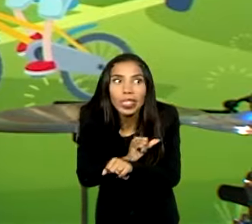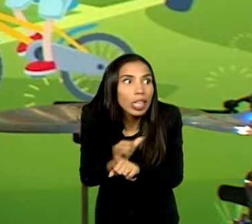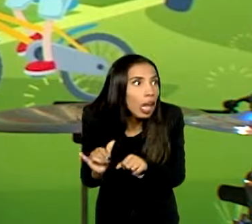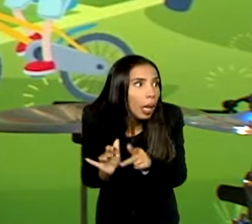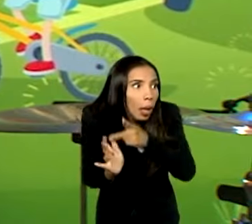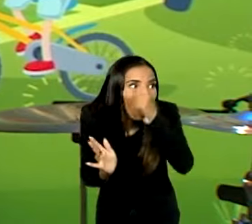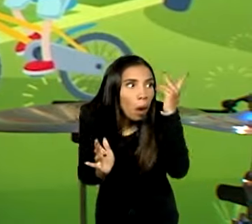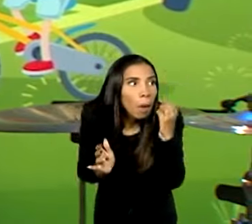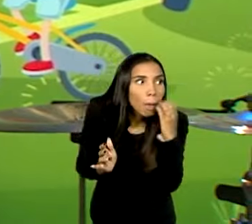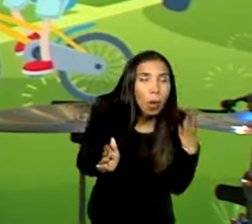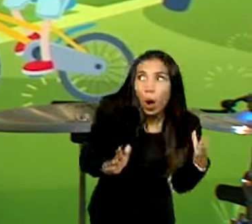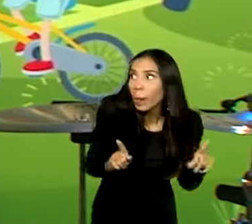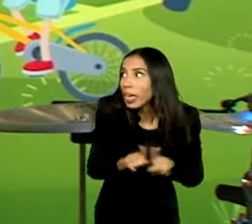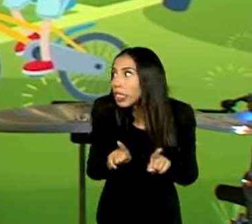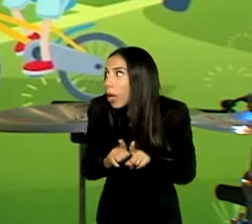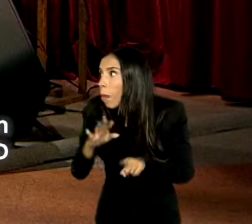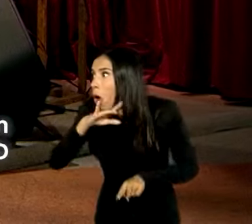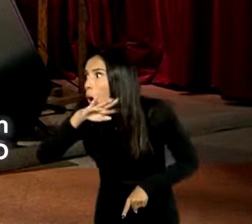bandido.